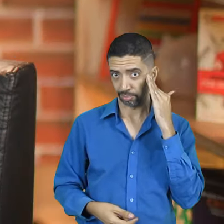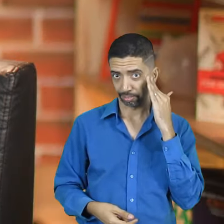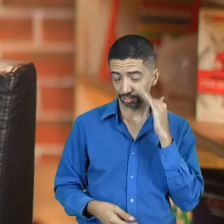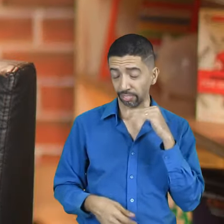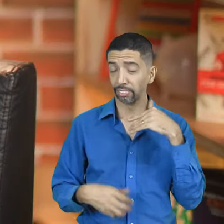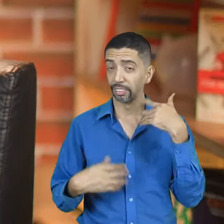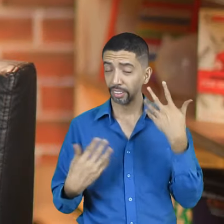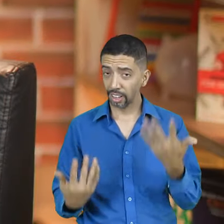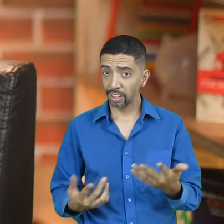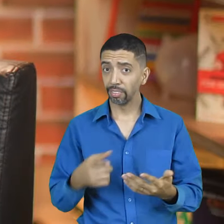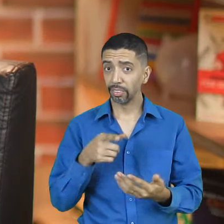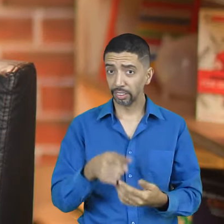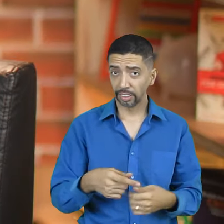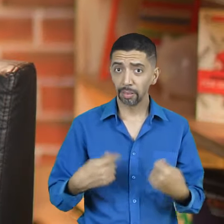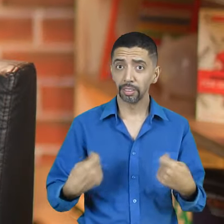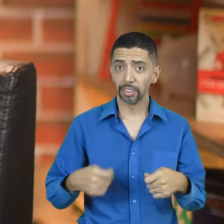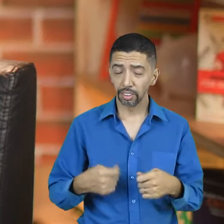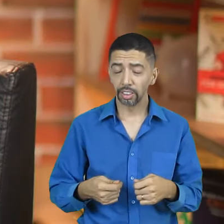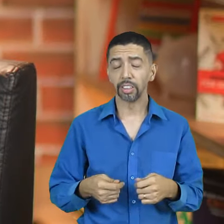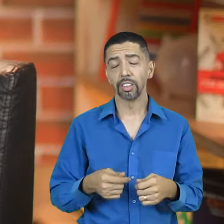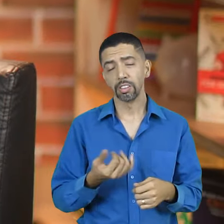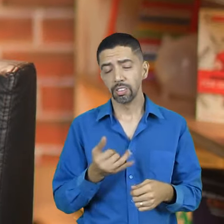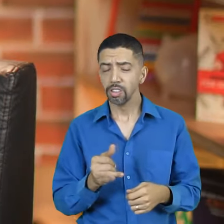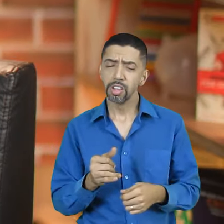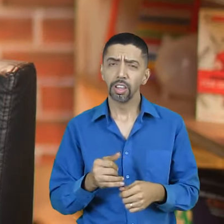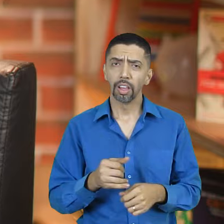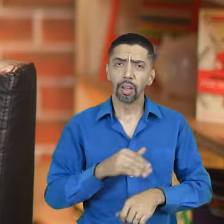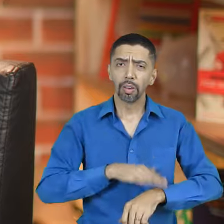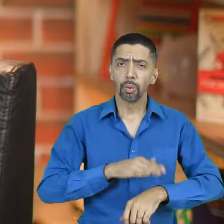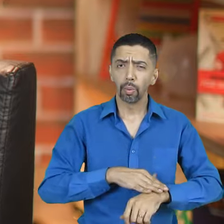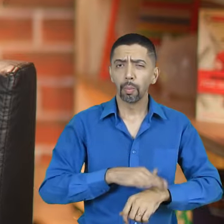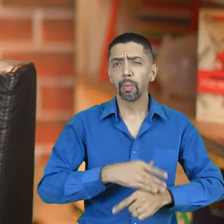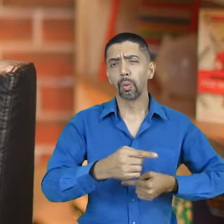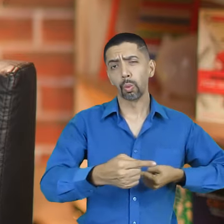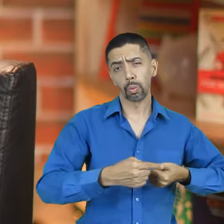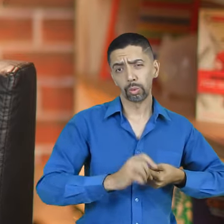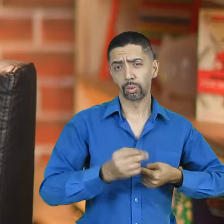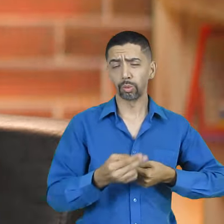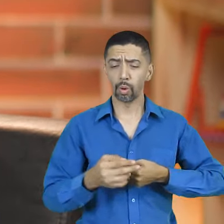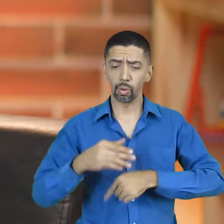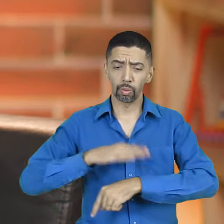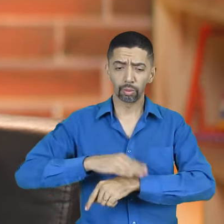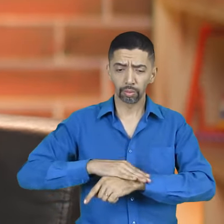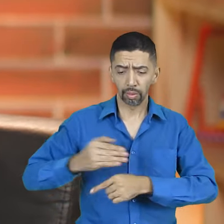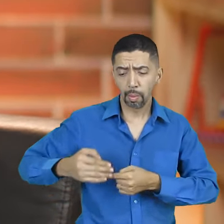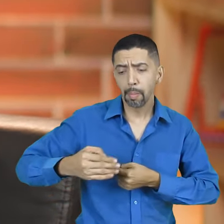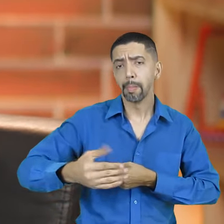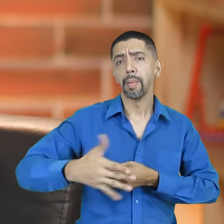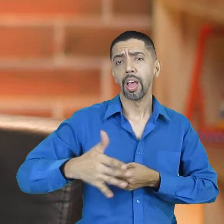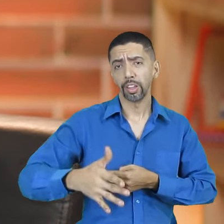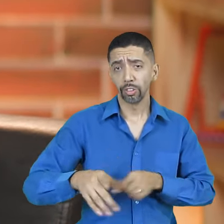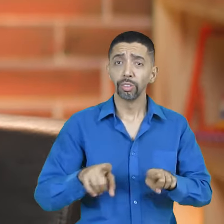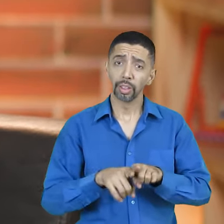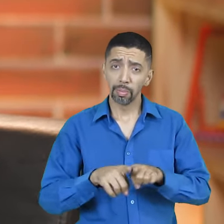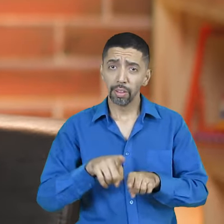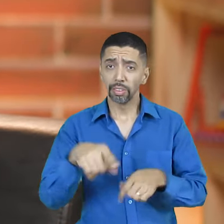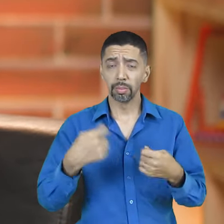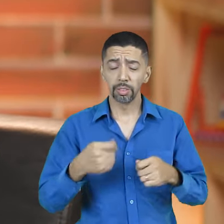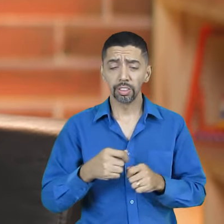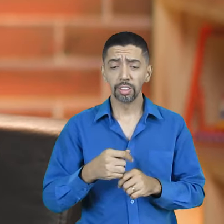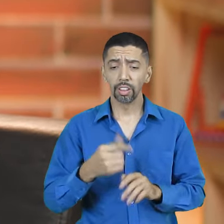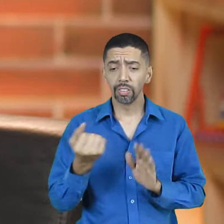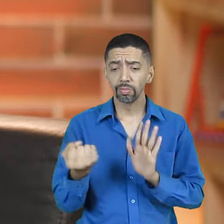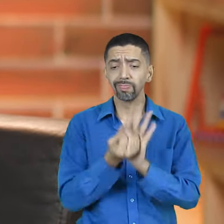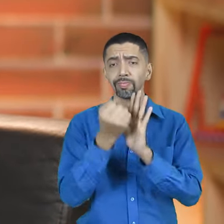só. Assim serão os seus investimentos de curto prazo e de médio prazo. Quando a gente quer colocar esse dinheiro, eu preciso